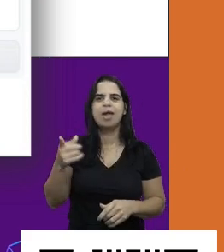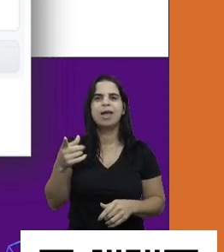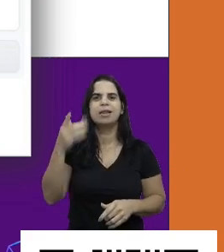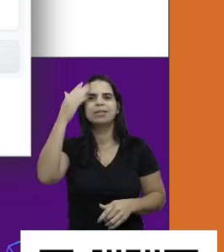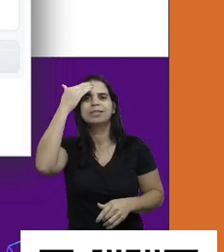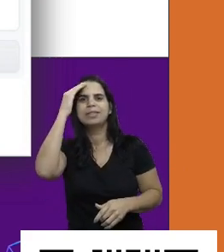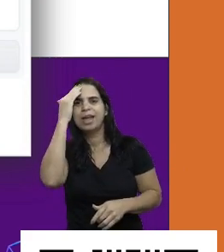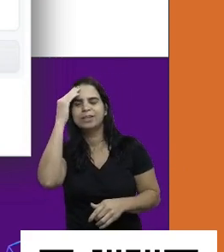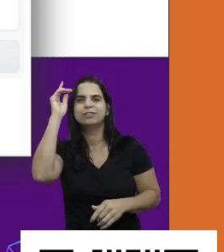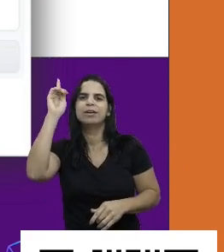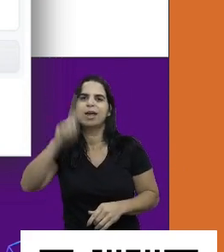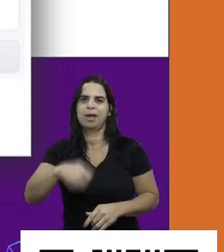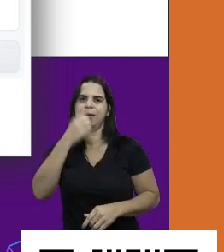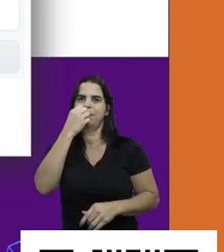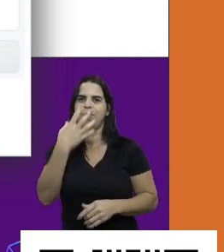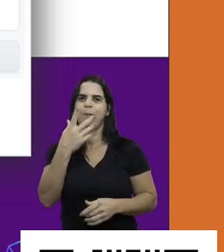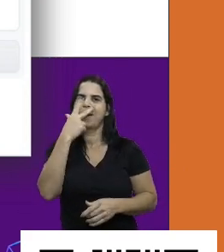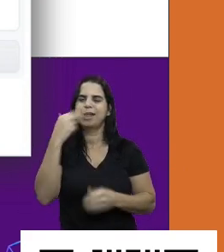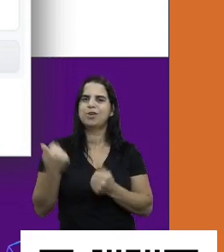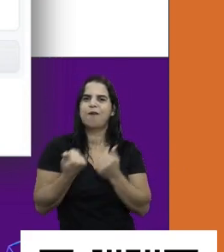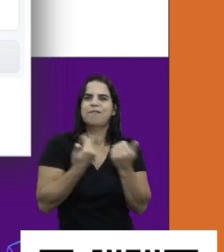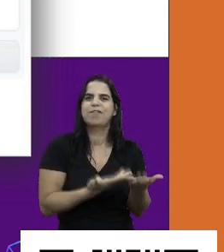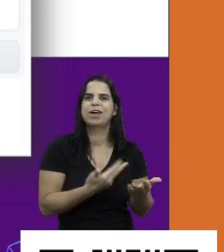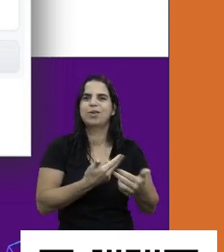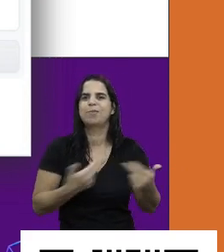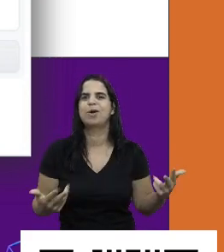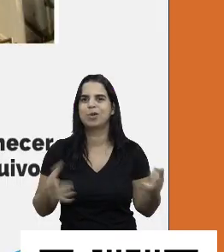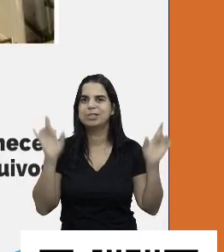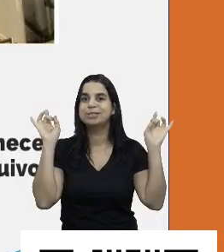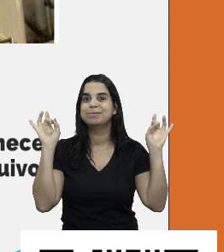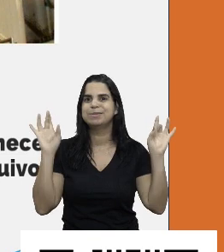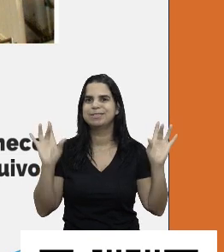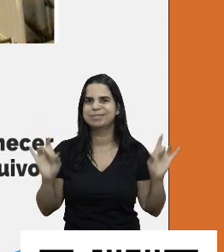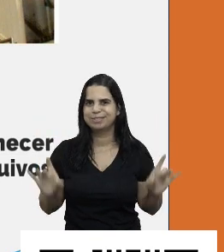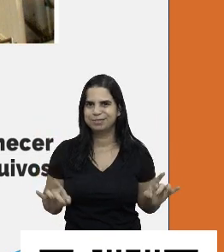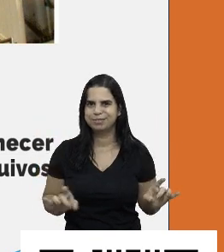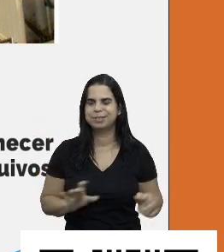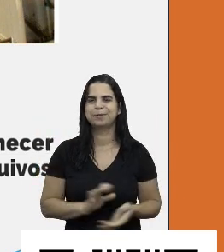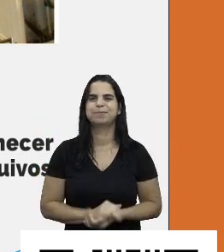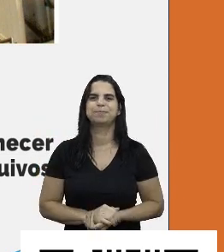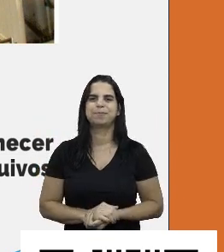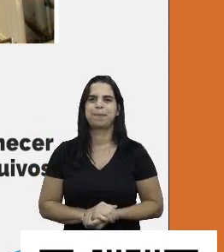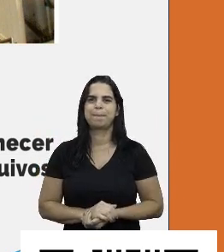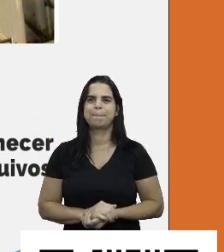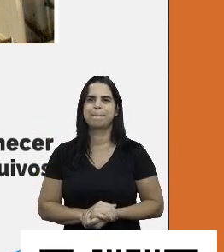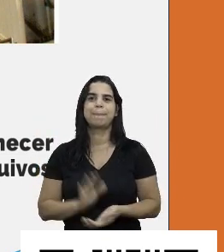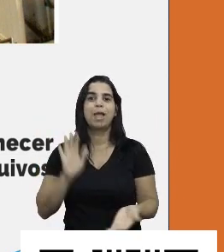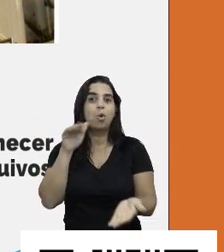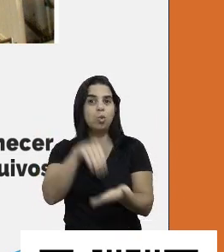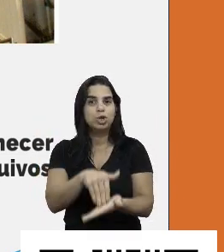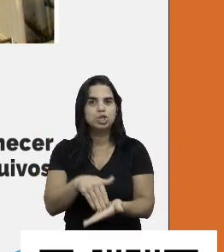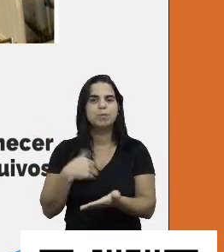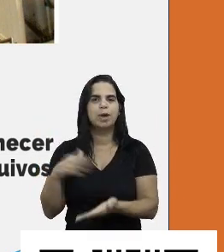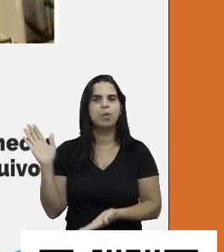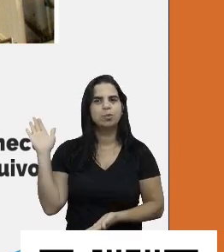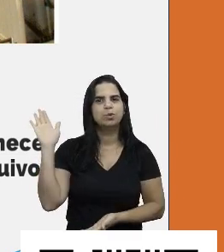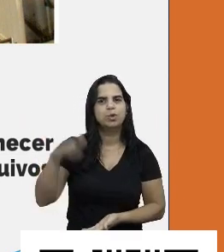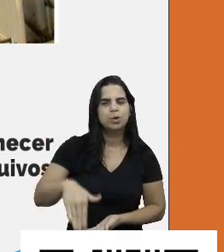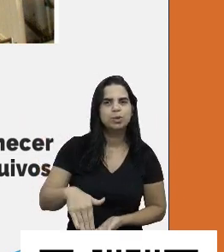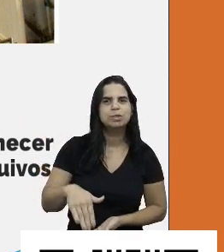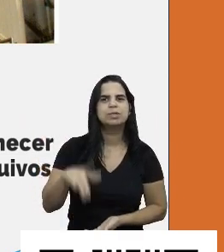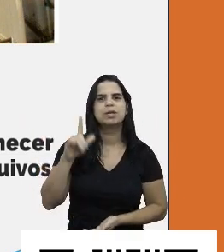que isso é um potencial de oferta de alguma coisa específica e a última aqui que eu trouxe